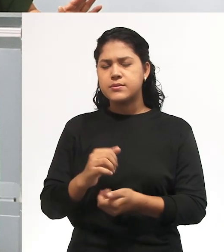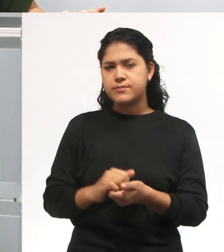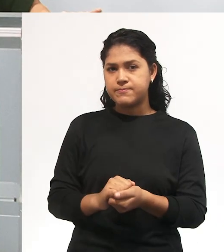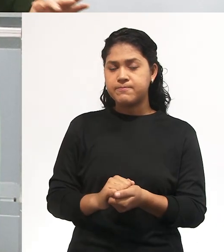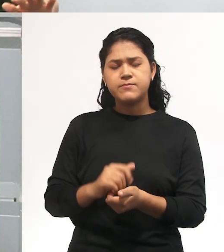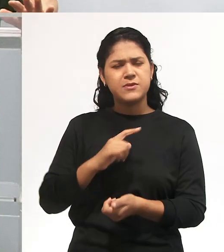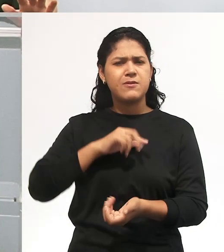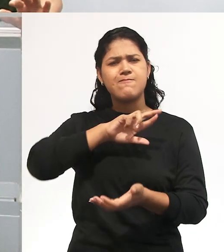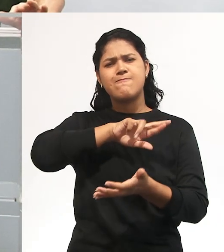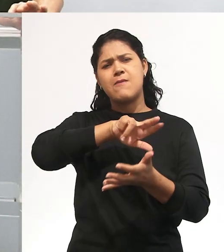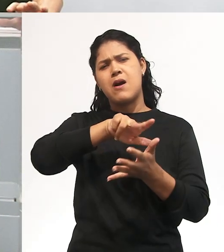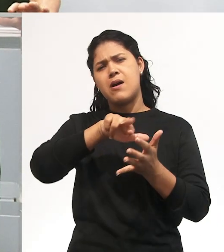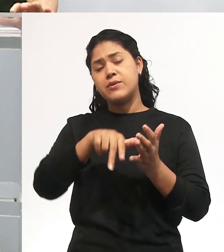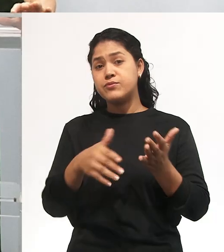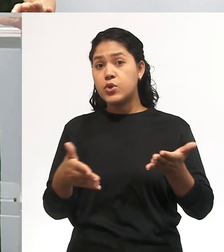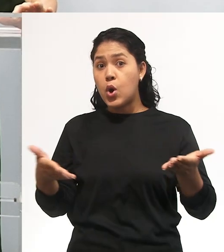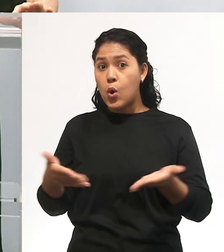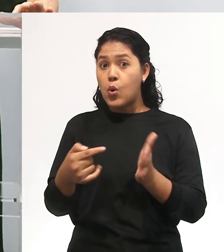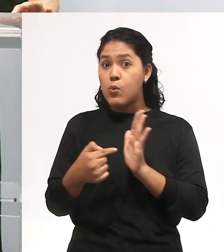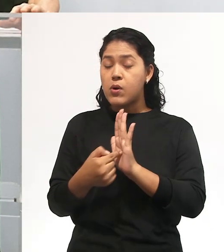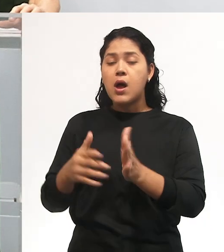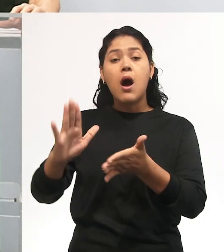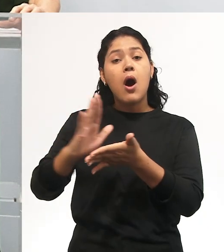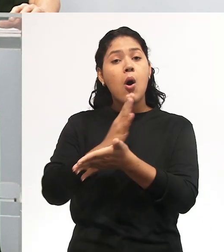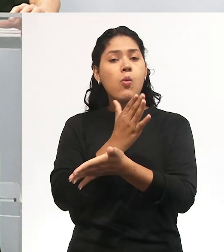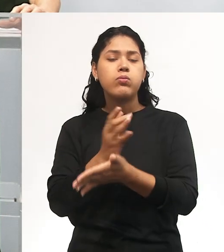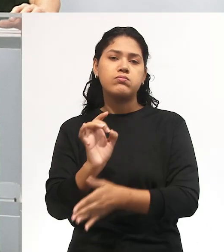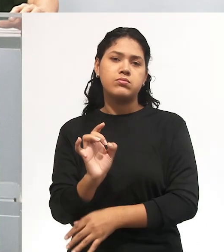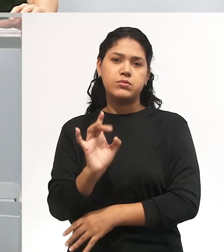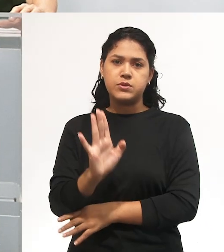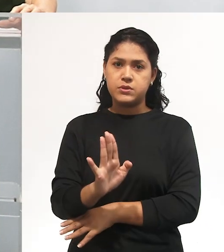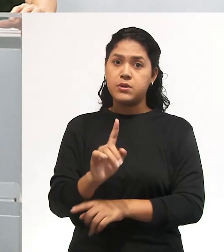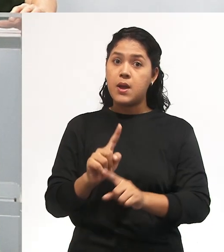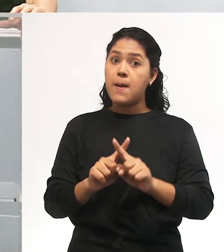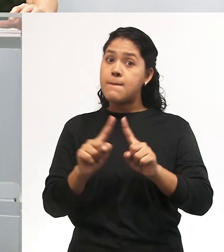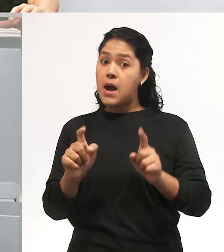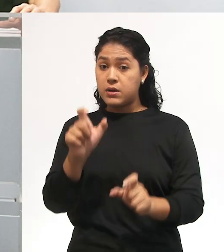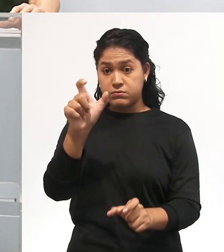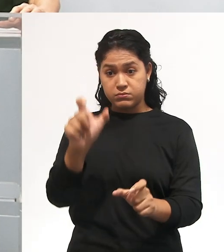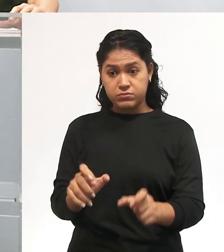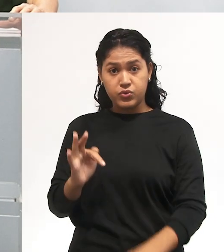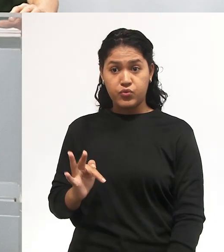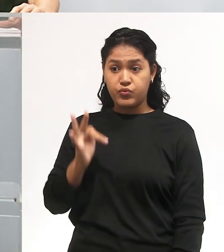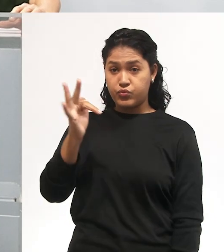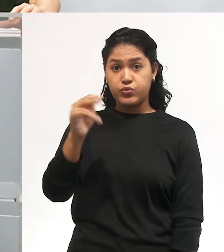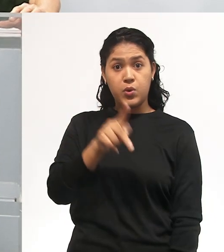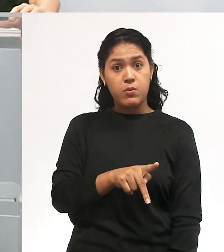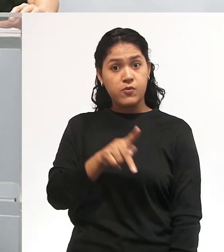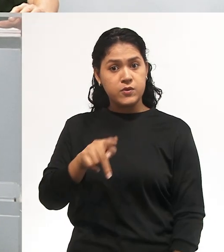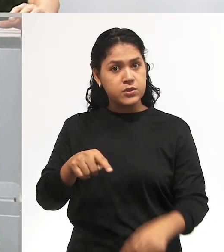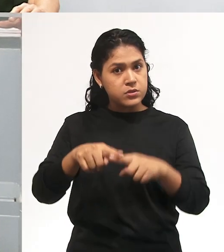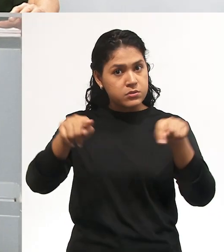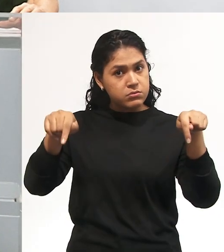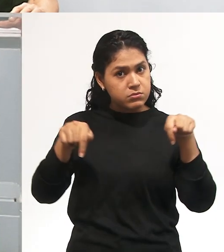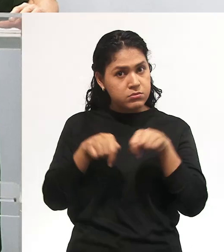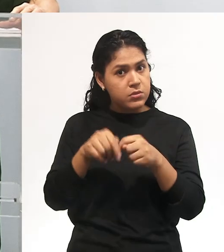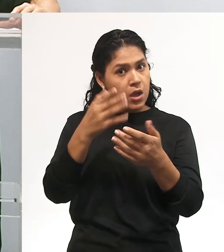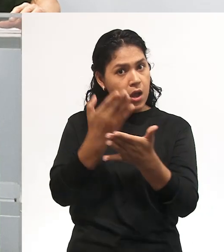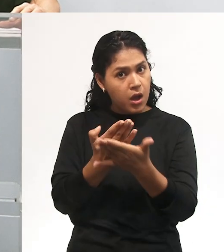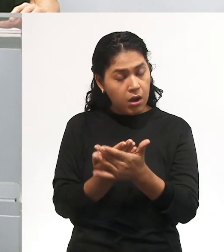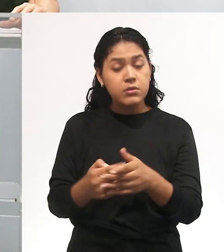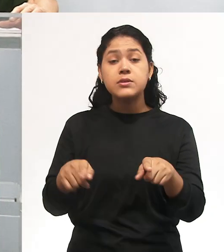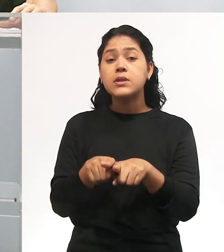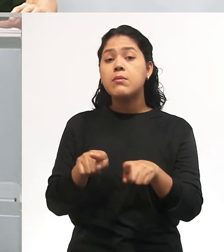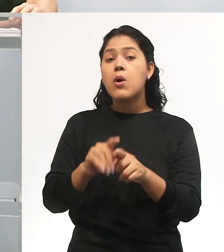instrumentos de avaliação. Aqui nós vamos trazer alguns, mas enquanto professor na sala de aula, e dependendo do autor